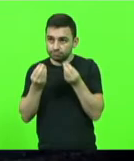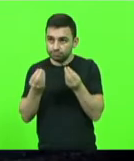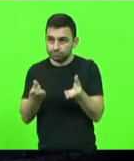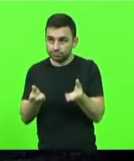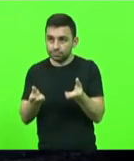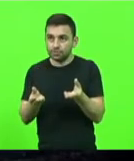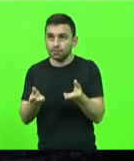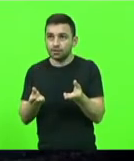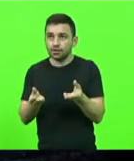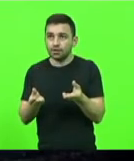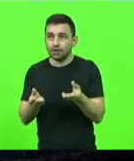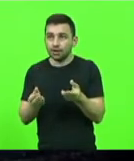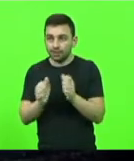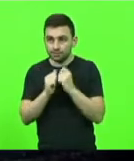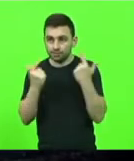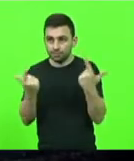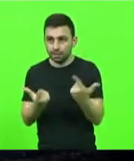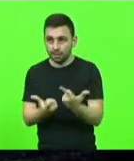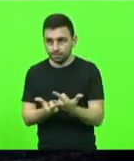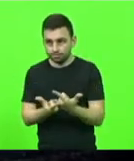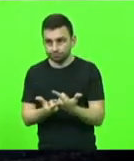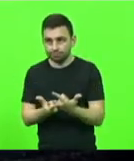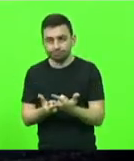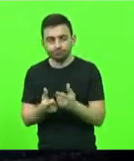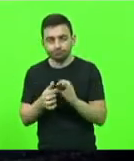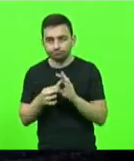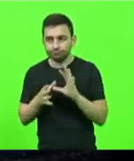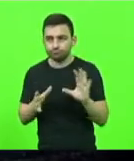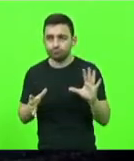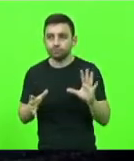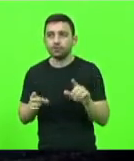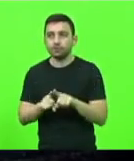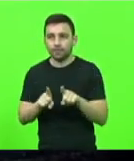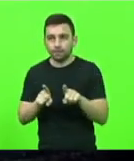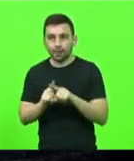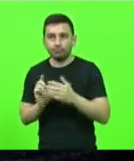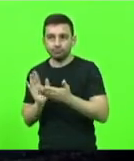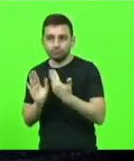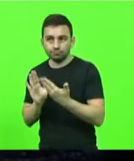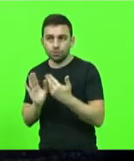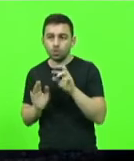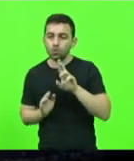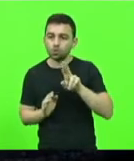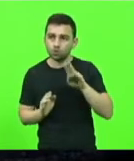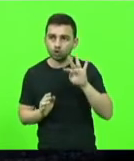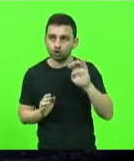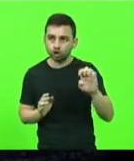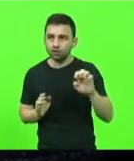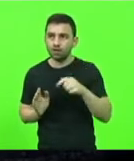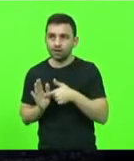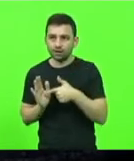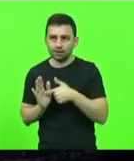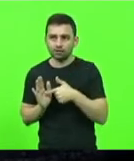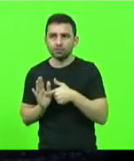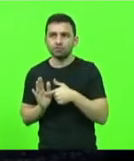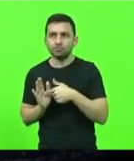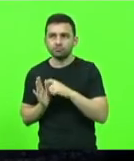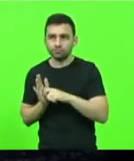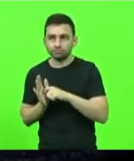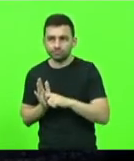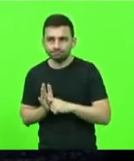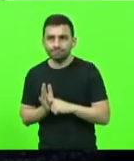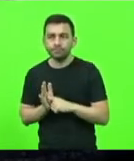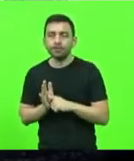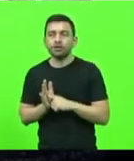aqui na Assembleia Legislativa na sua biblioteca assim como a obra Rute Ferreira Gamer uma vida então